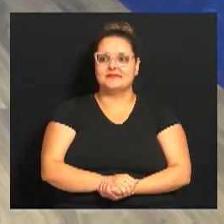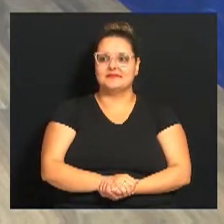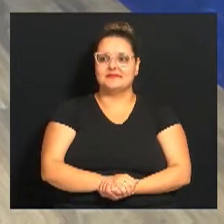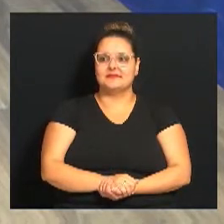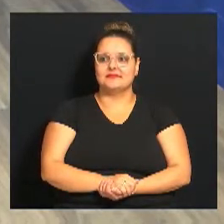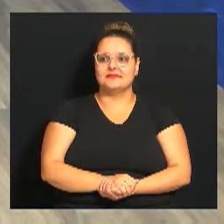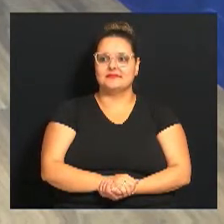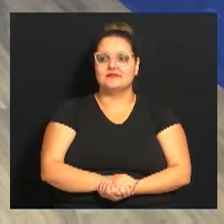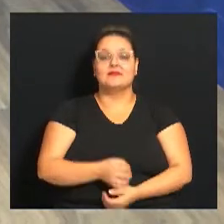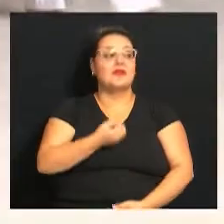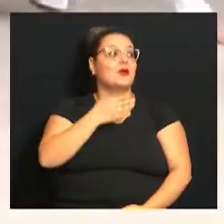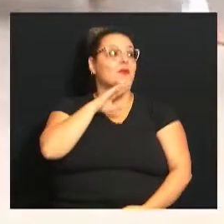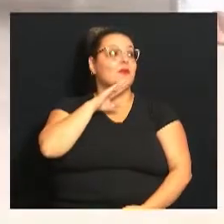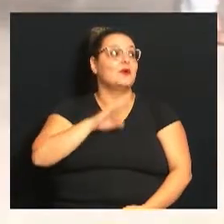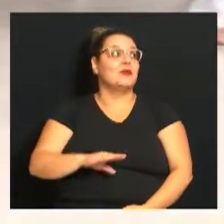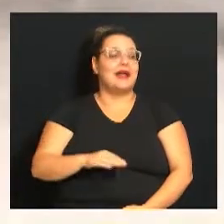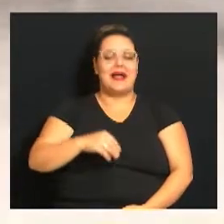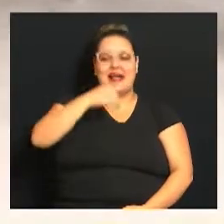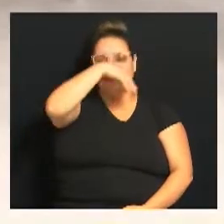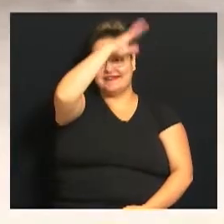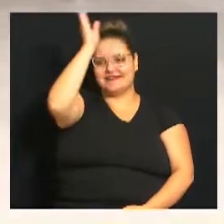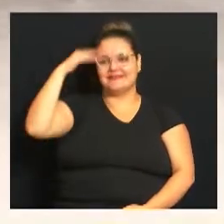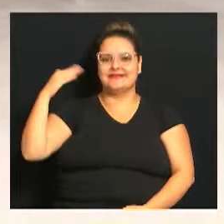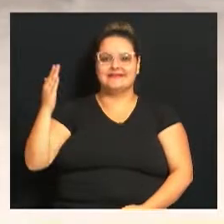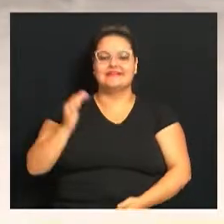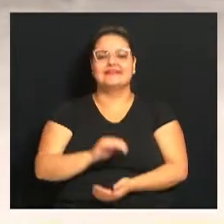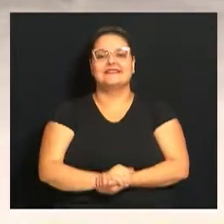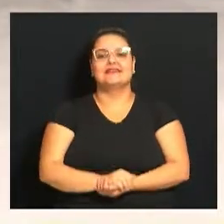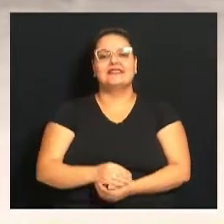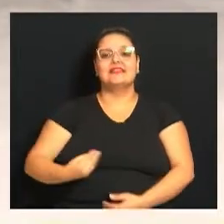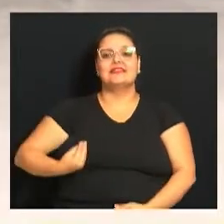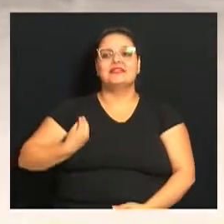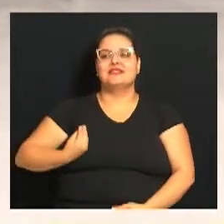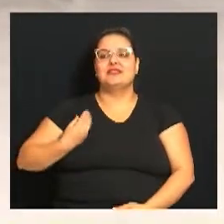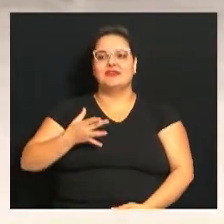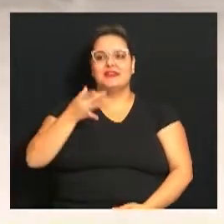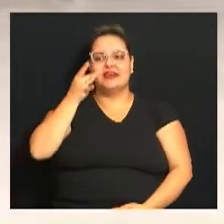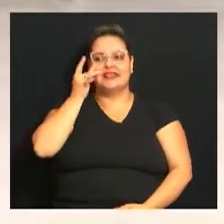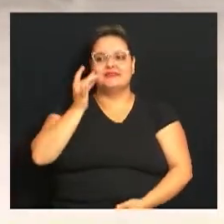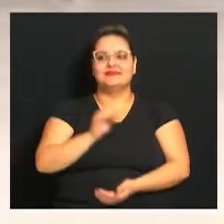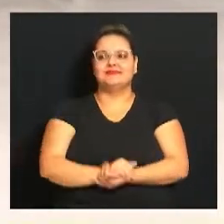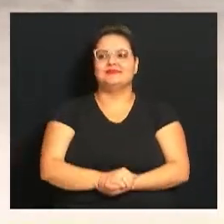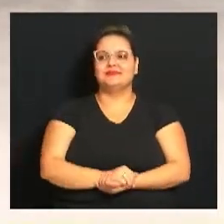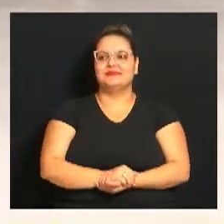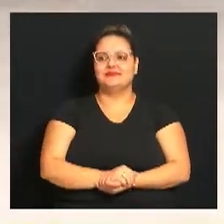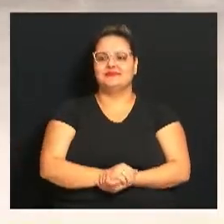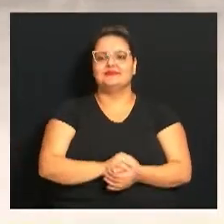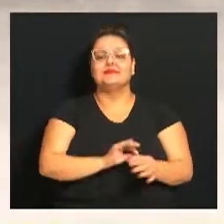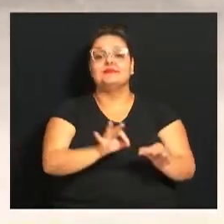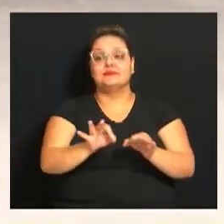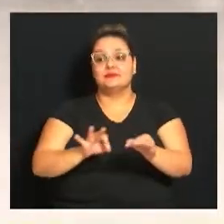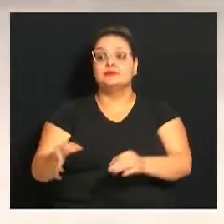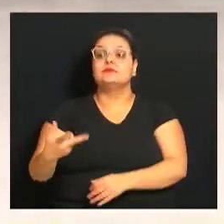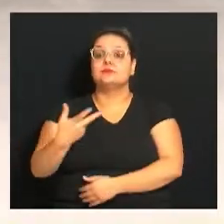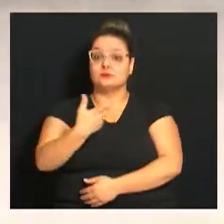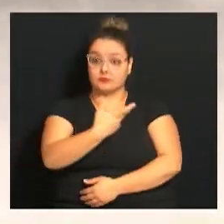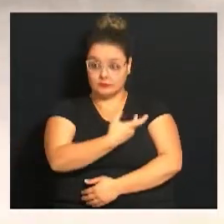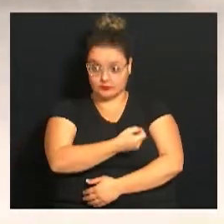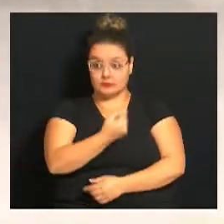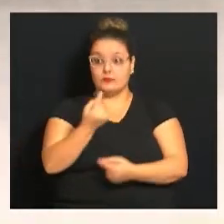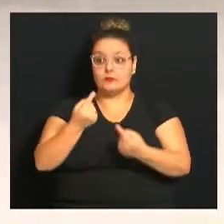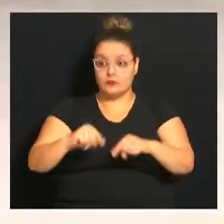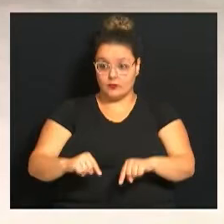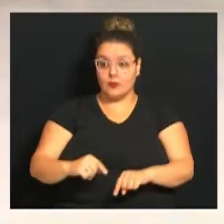Boa tarde, Gabriel. Boa tarde a todos que acompanham a gente ao vivo aqui no Câmara Notícia. O programa de imunização contra a gripe começou